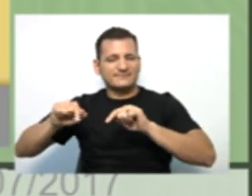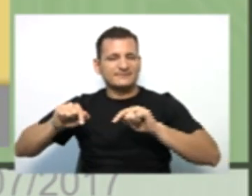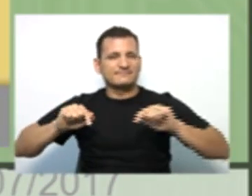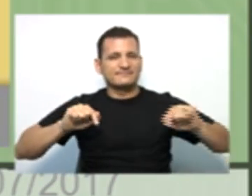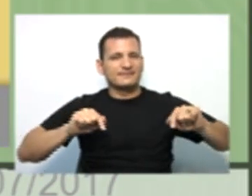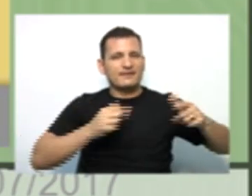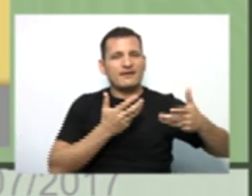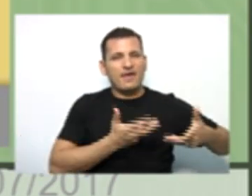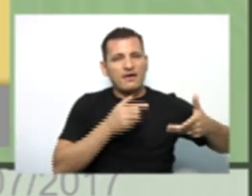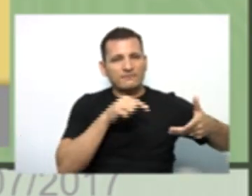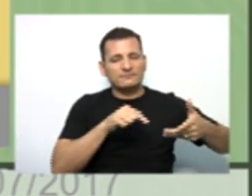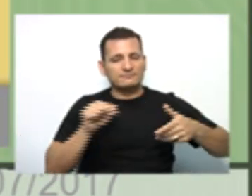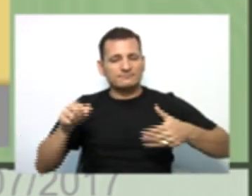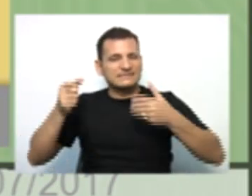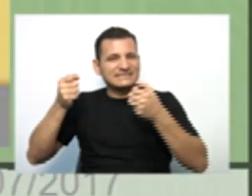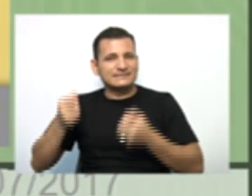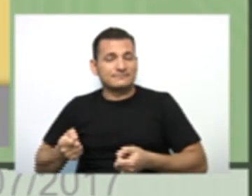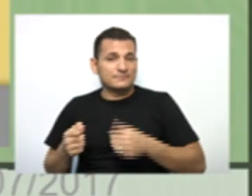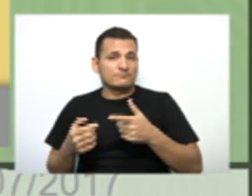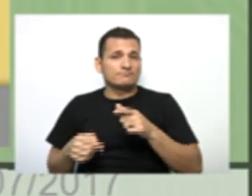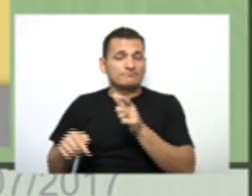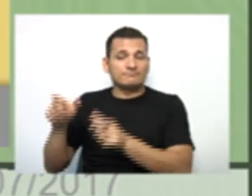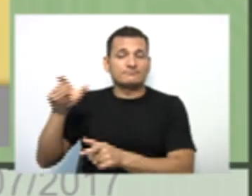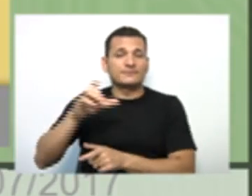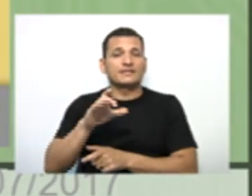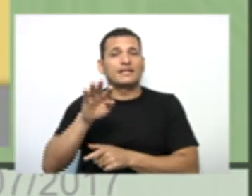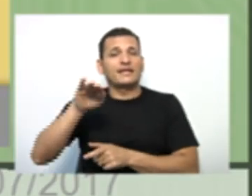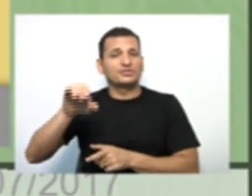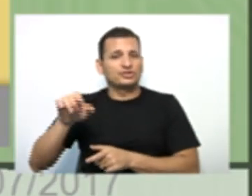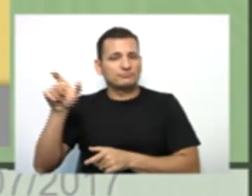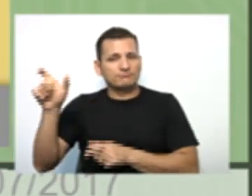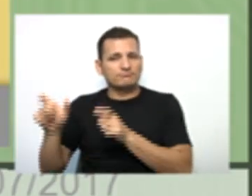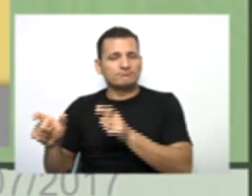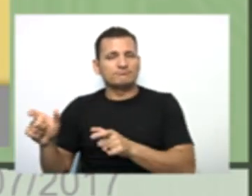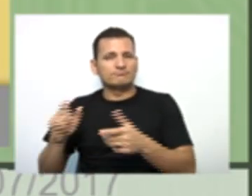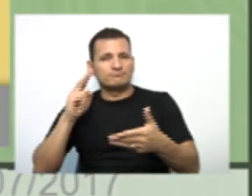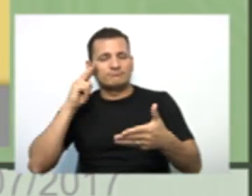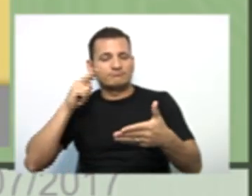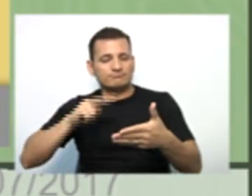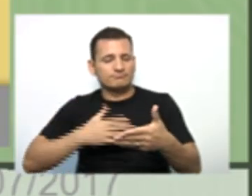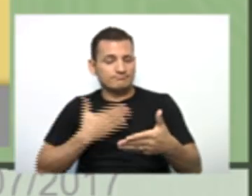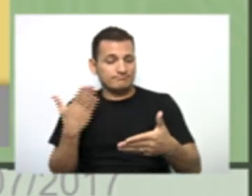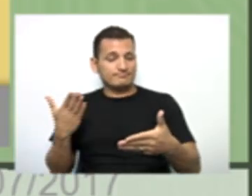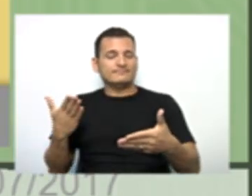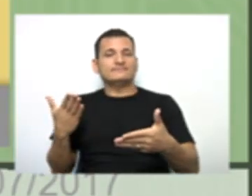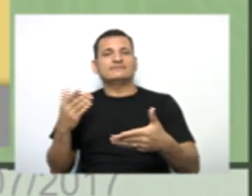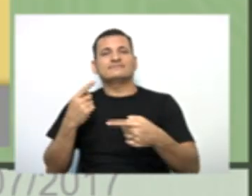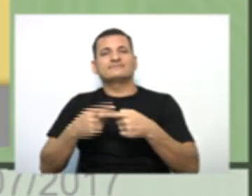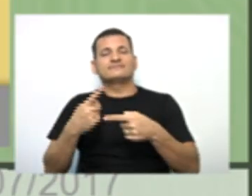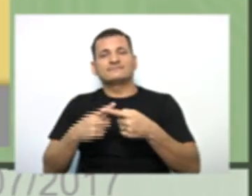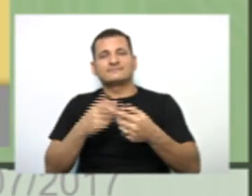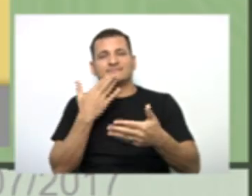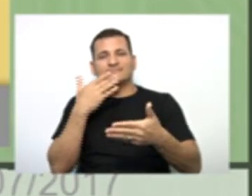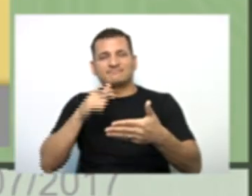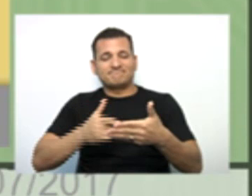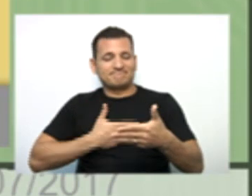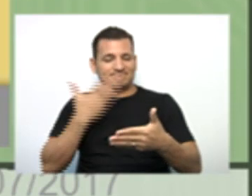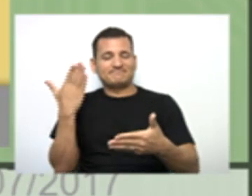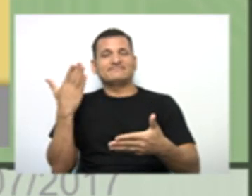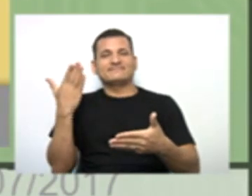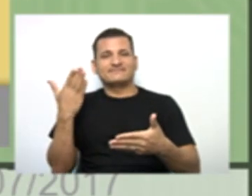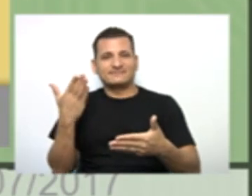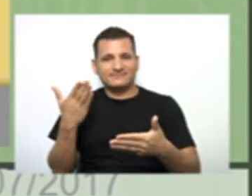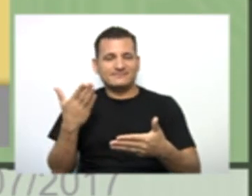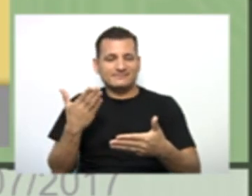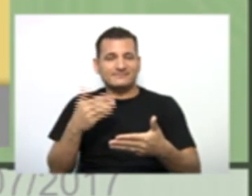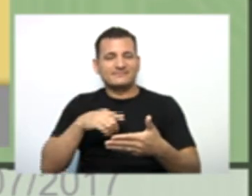Então, quem entende, o cliente que quer comprar, primeiro abriu, ele já leva o primeiro susto com esse pink na tela dele, com